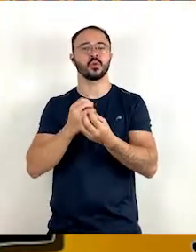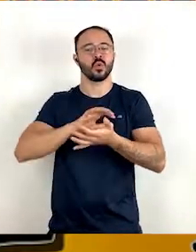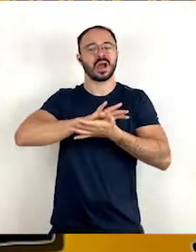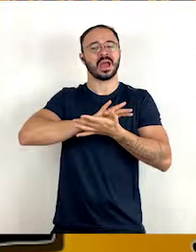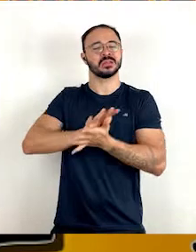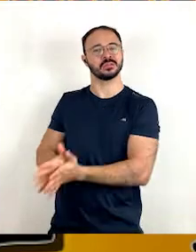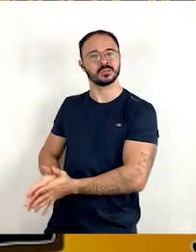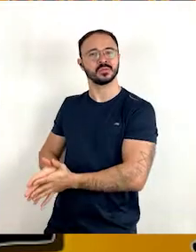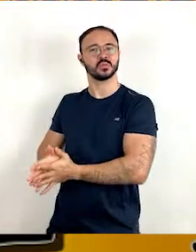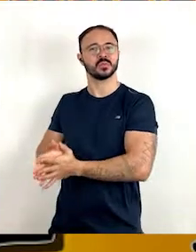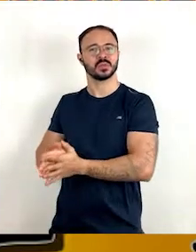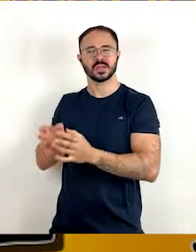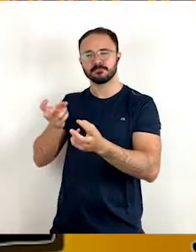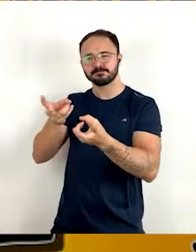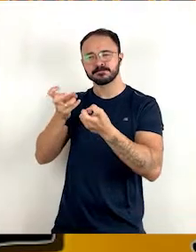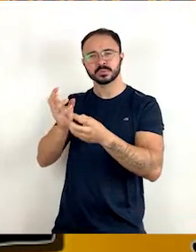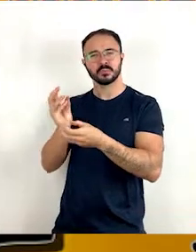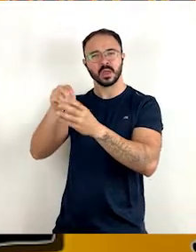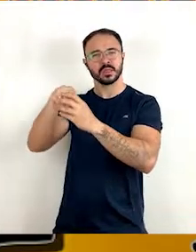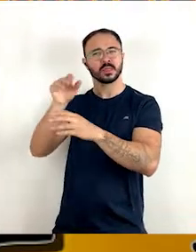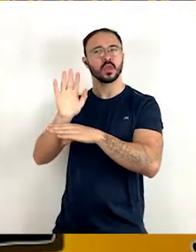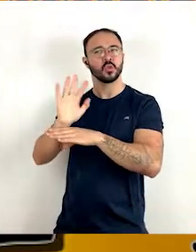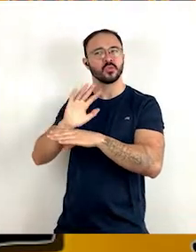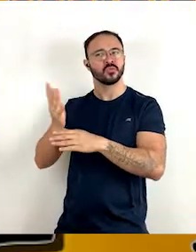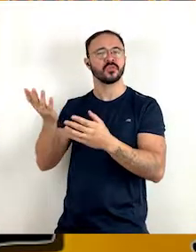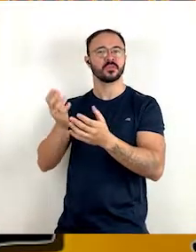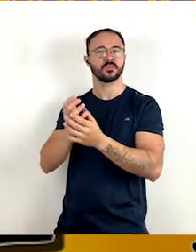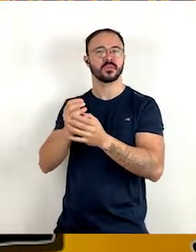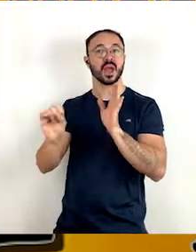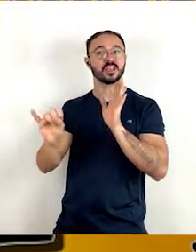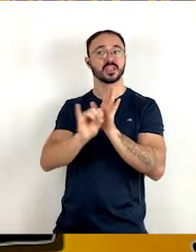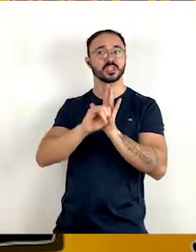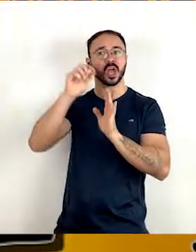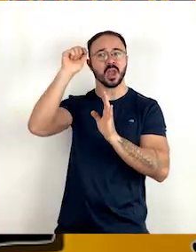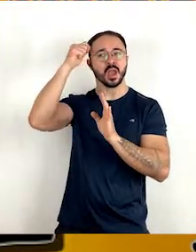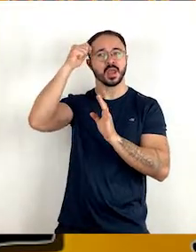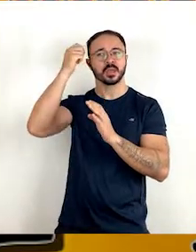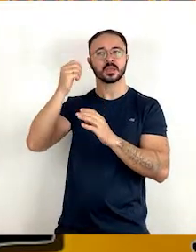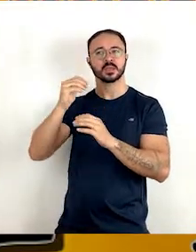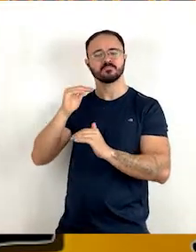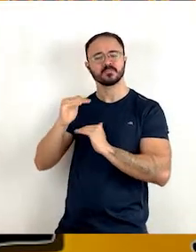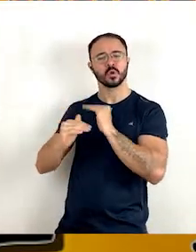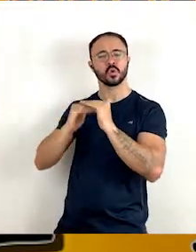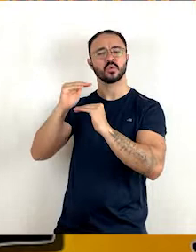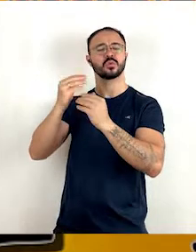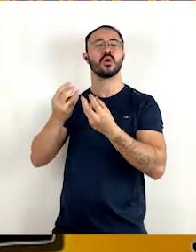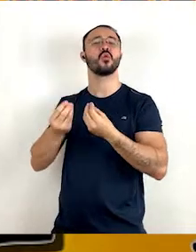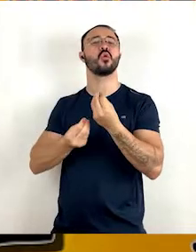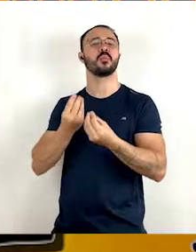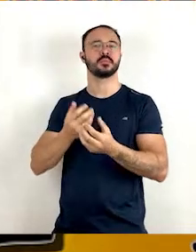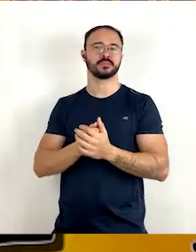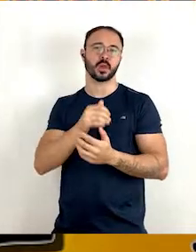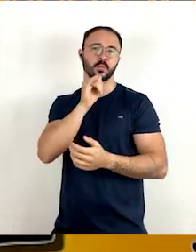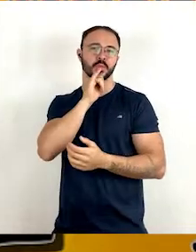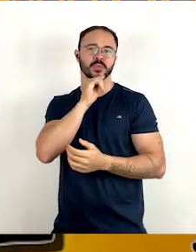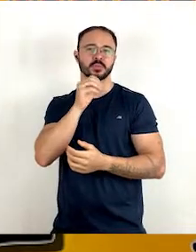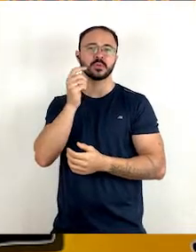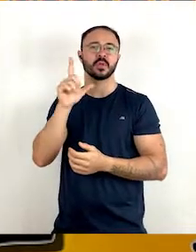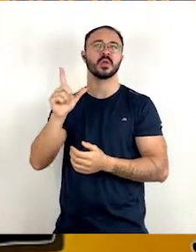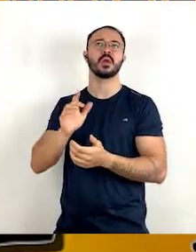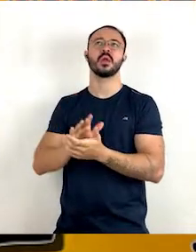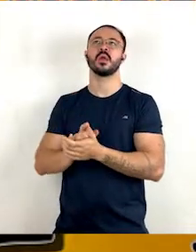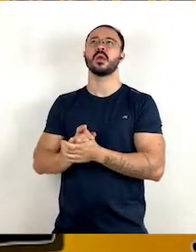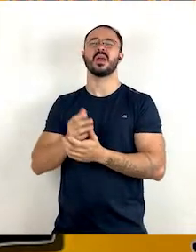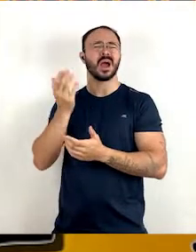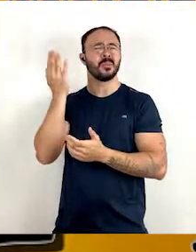esse racismo ele se mostra, né? E como que a identidade negra ela é construída. Por exemplo, nós tivemos há pouco tempo, né,